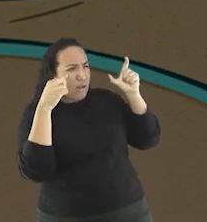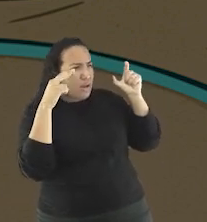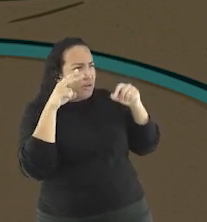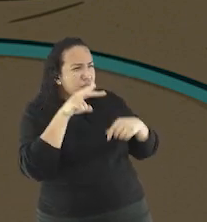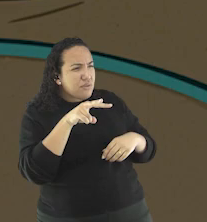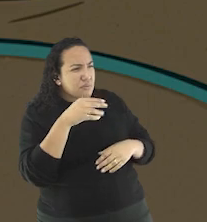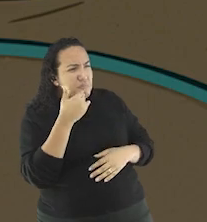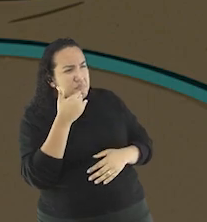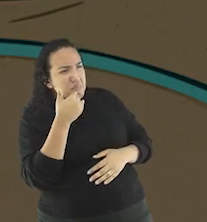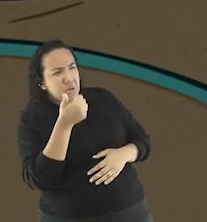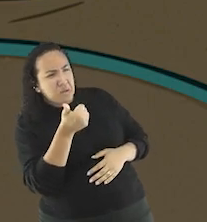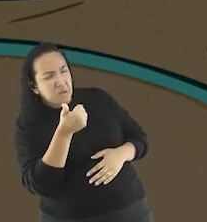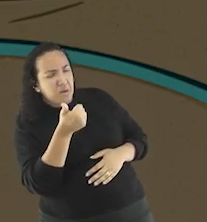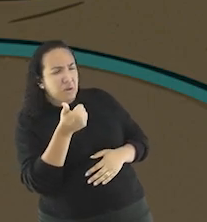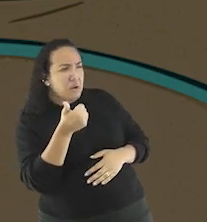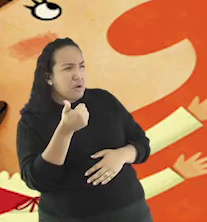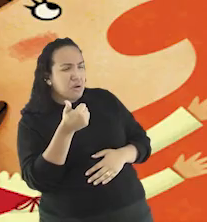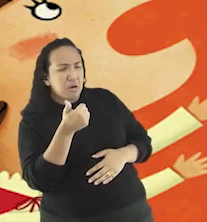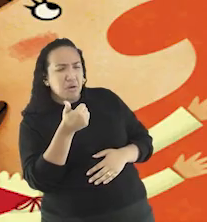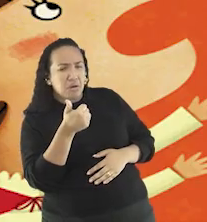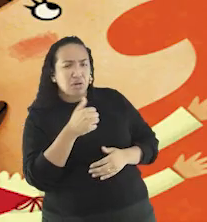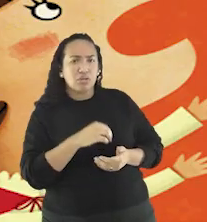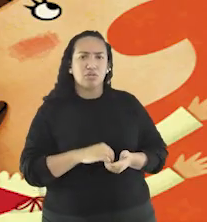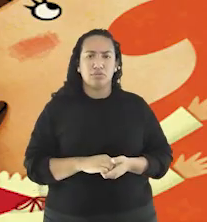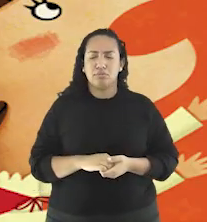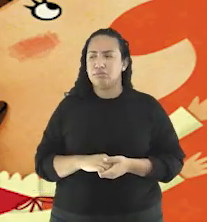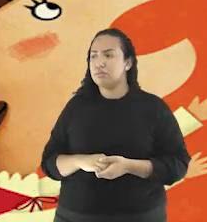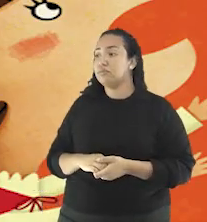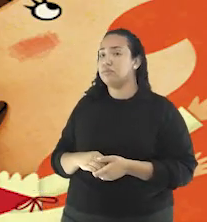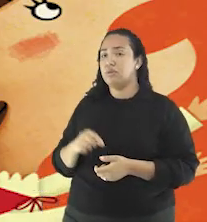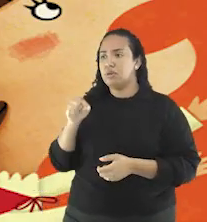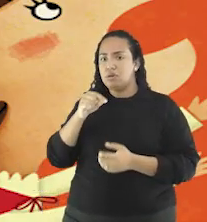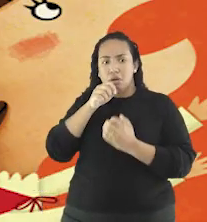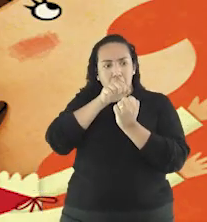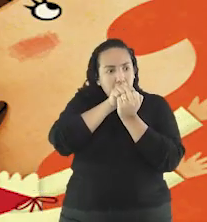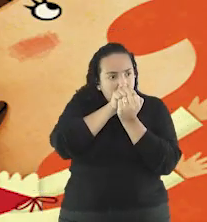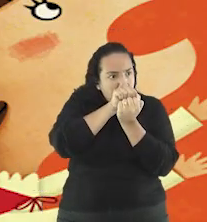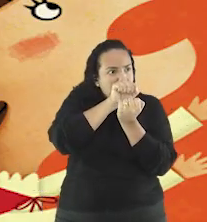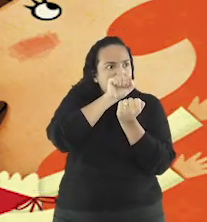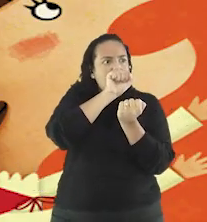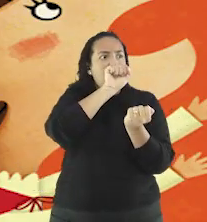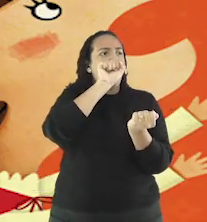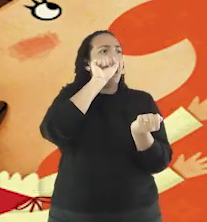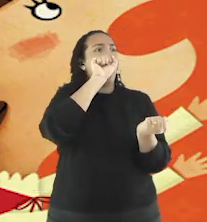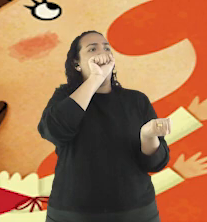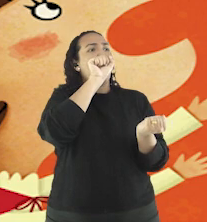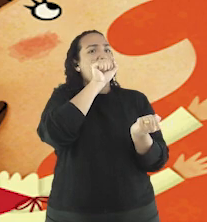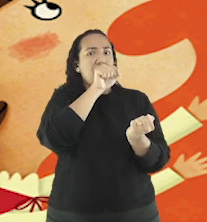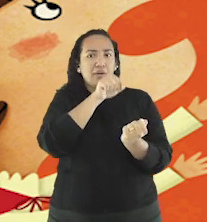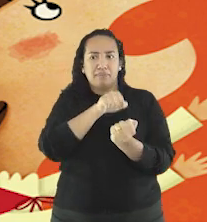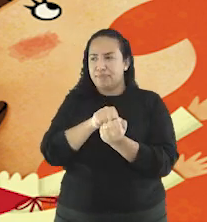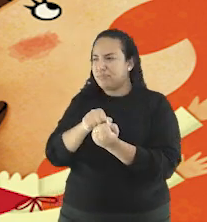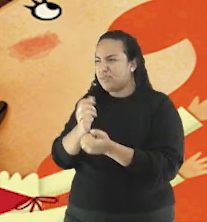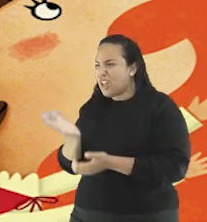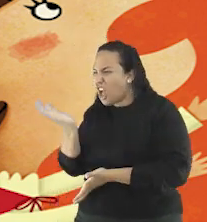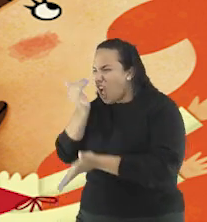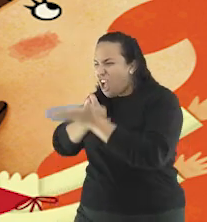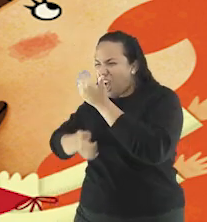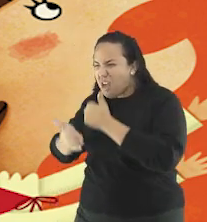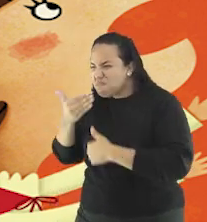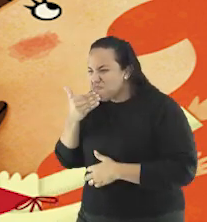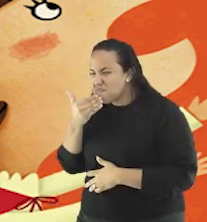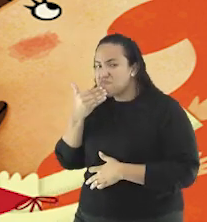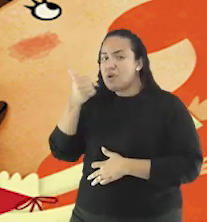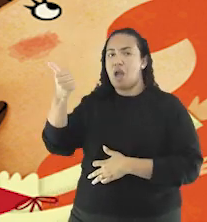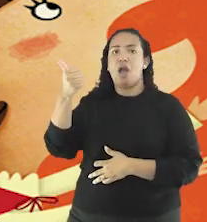te ver melhor, minha neta. E que boca grande a senhora tem, vovó? É para te